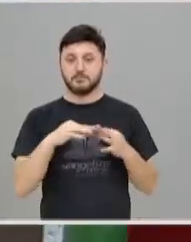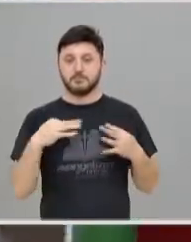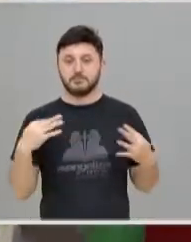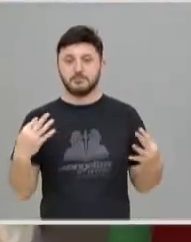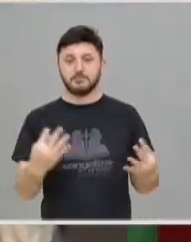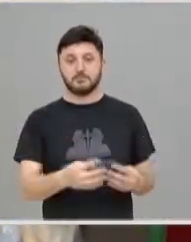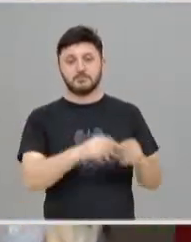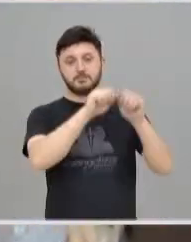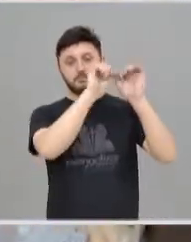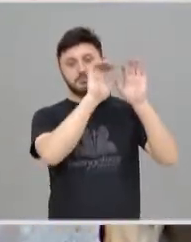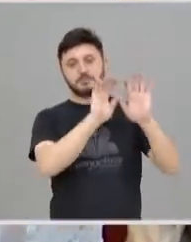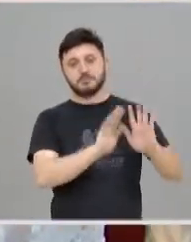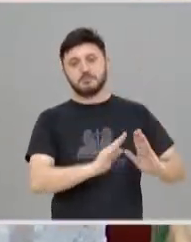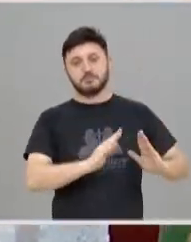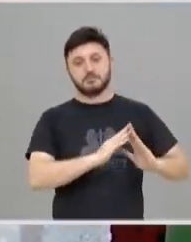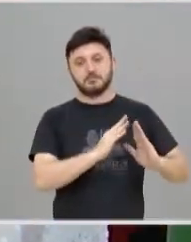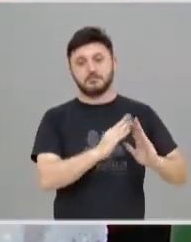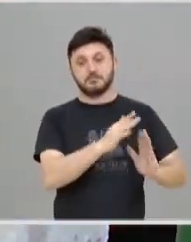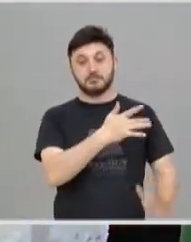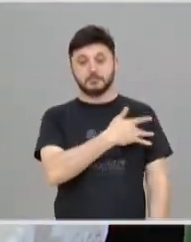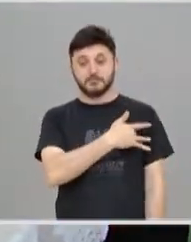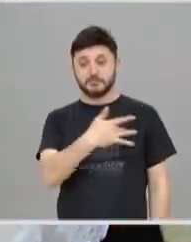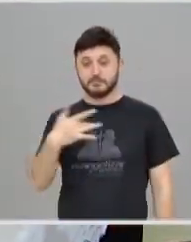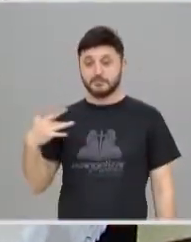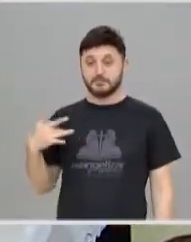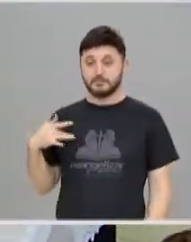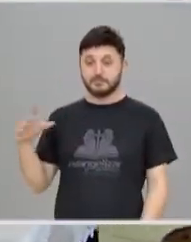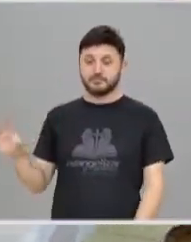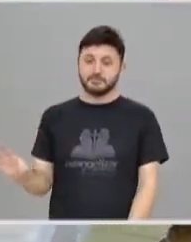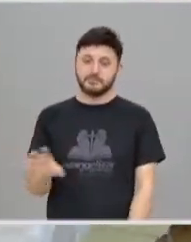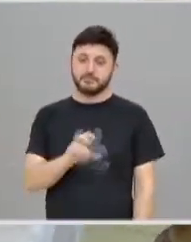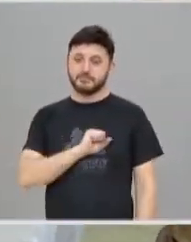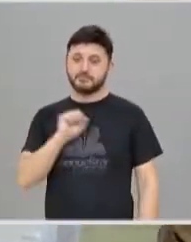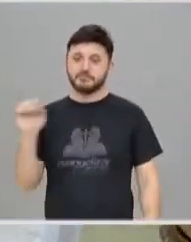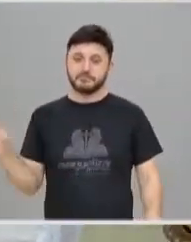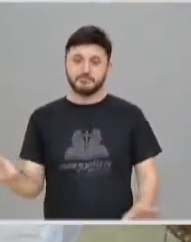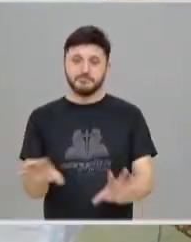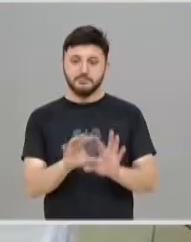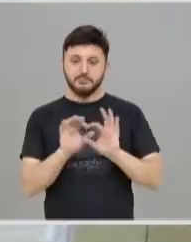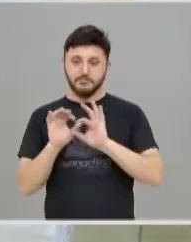abençoai o seu lar com saúde, amor e